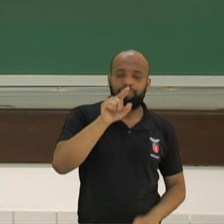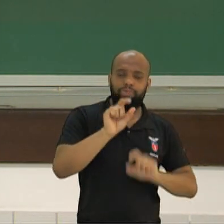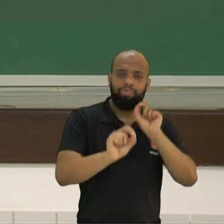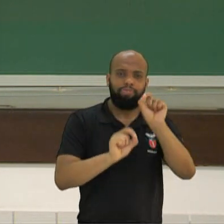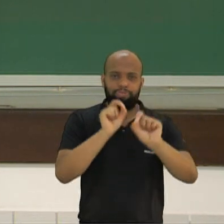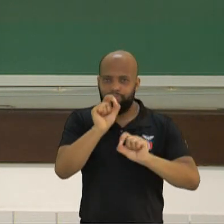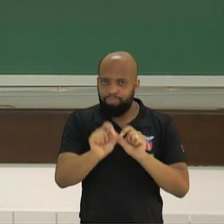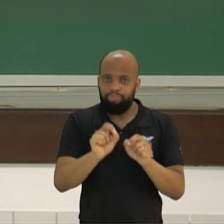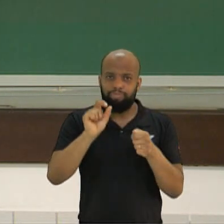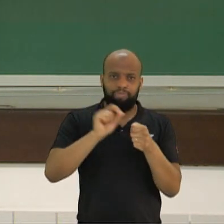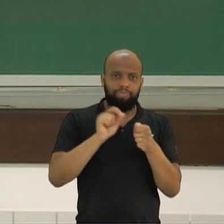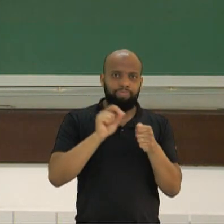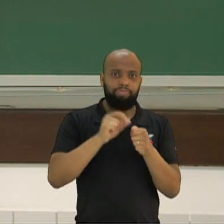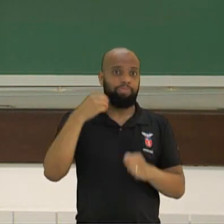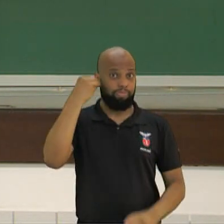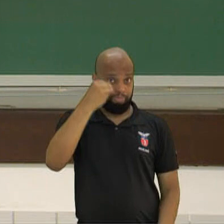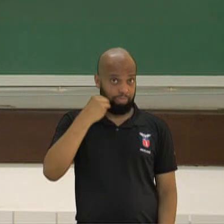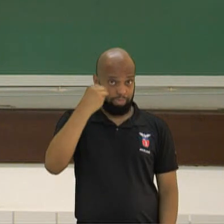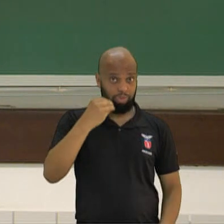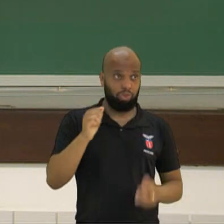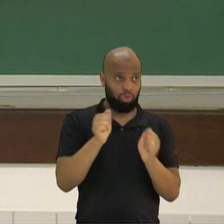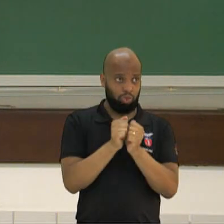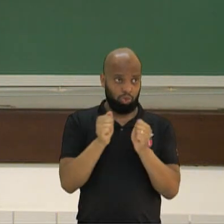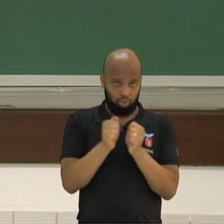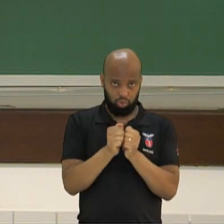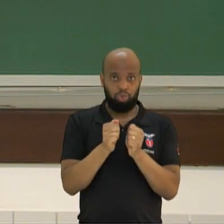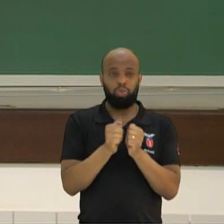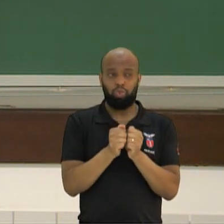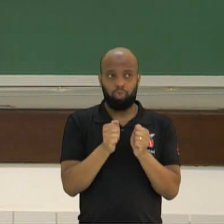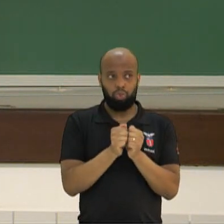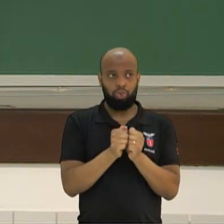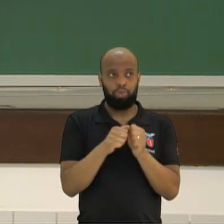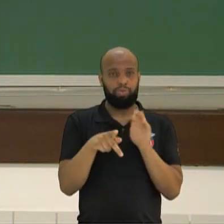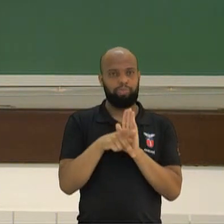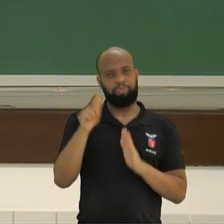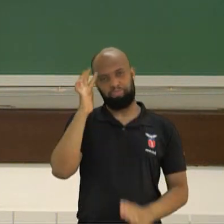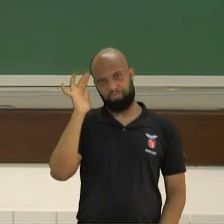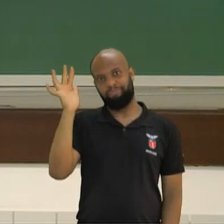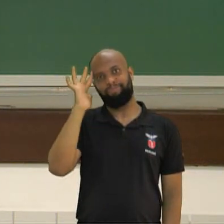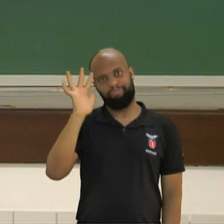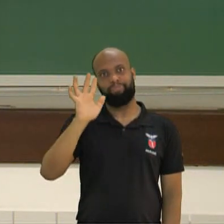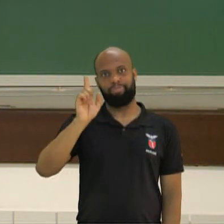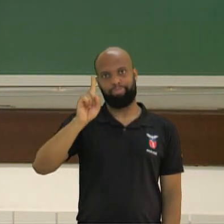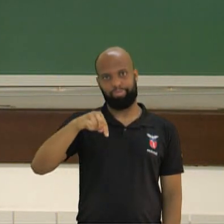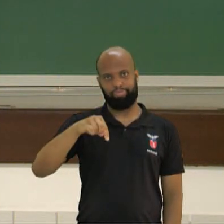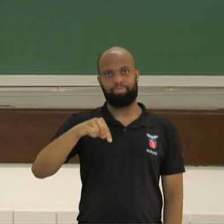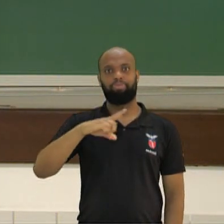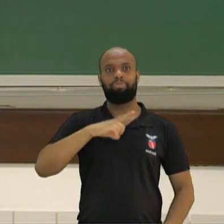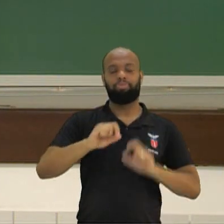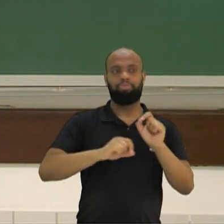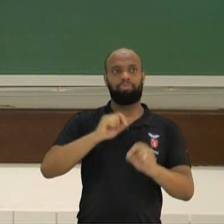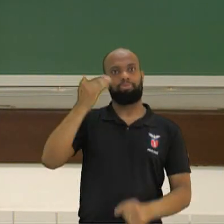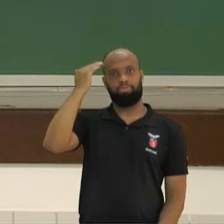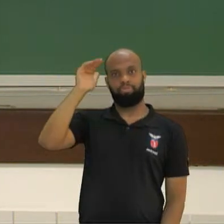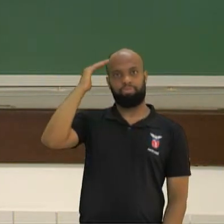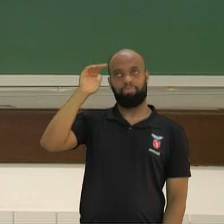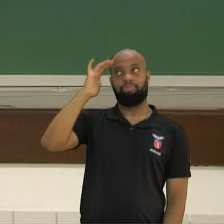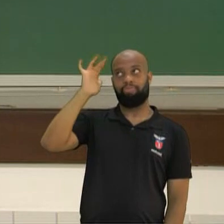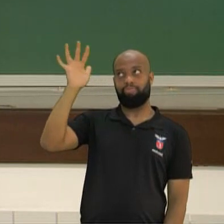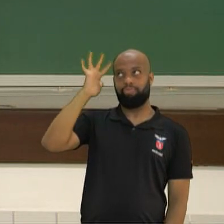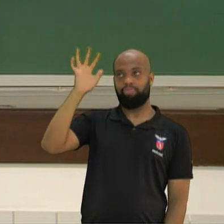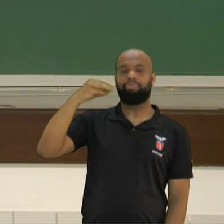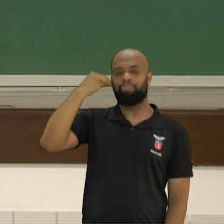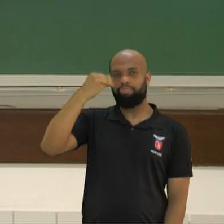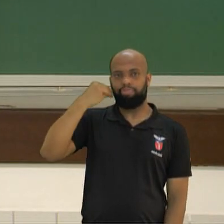a fazer um experimento, lógico, na parte teórica, né? Teorizar esse